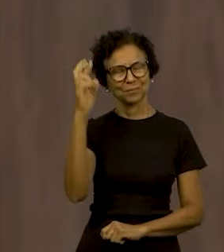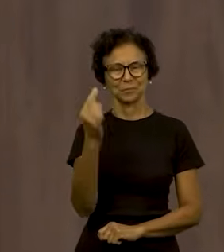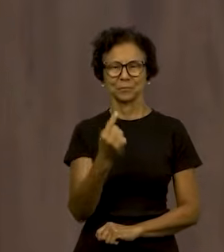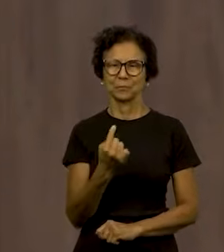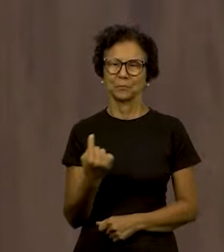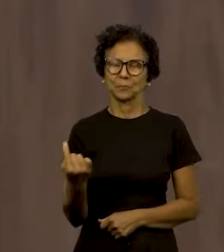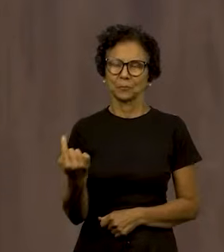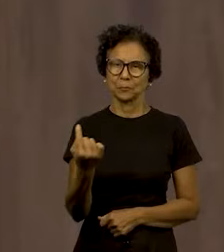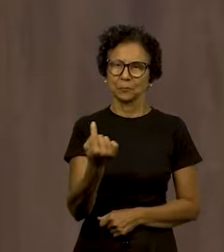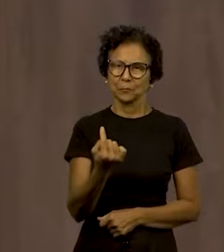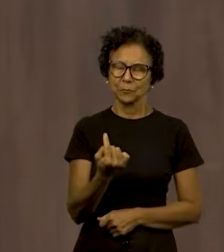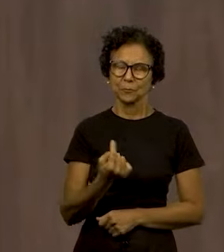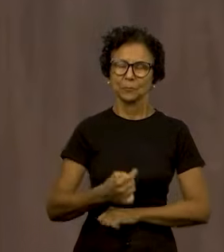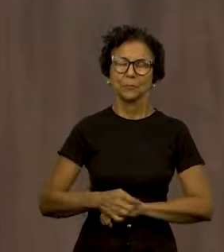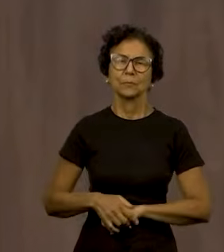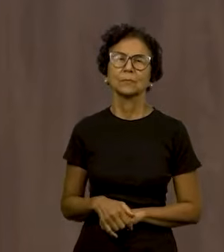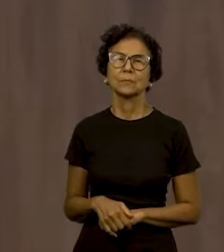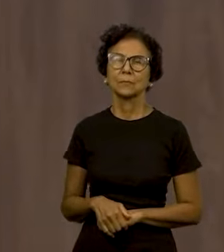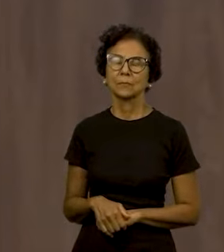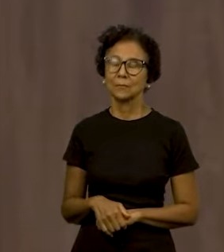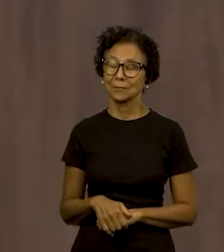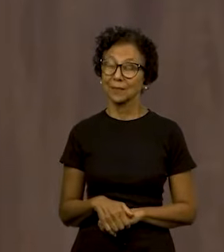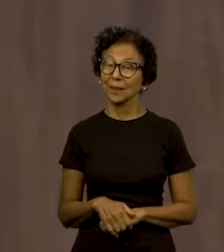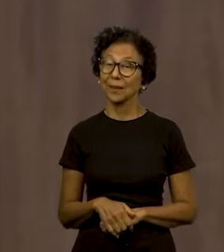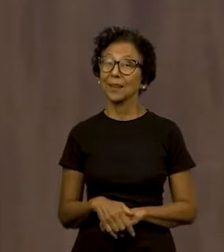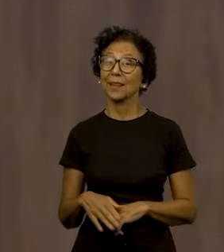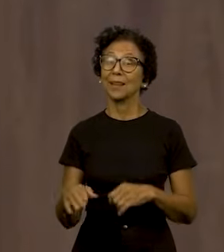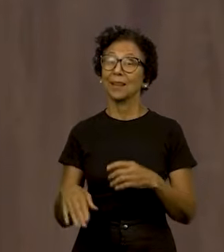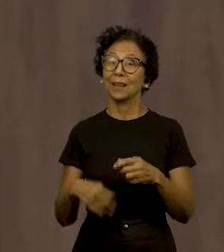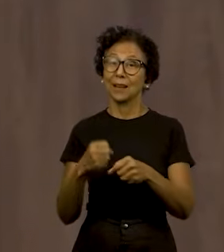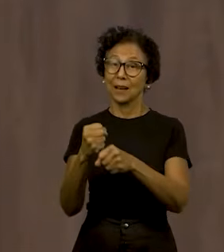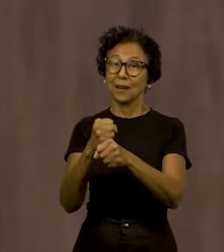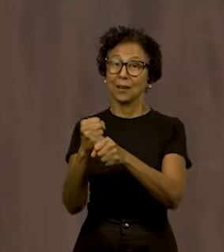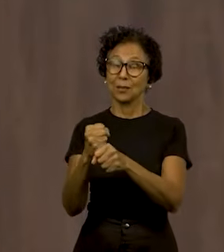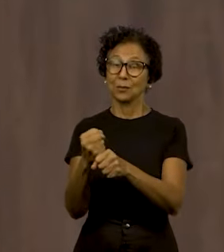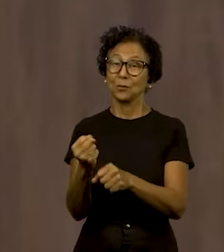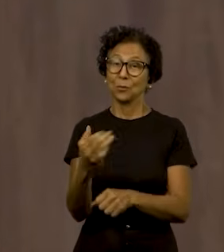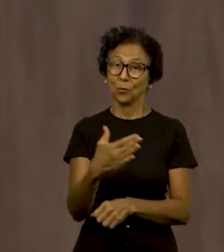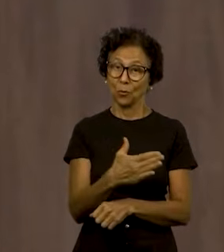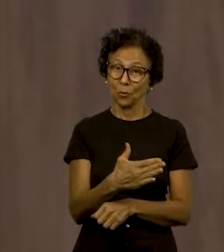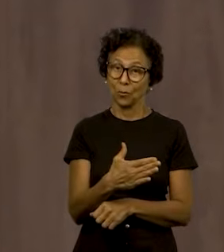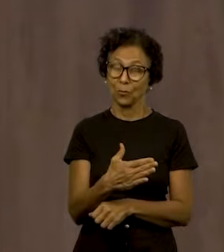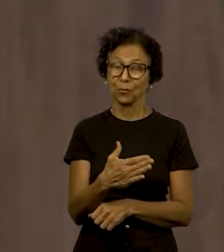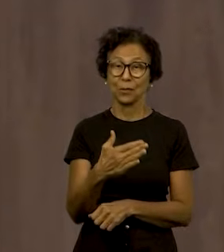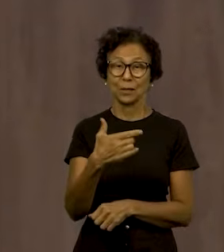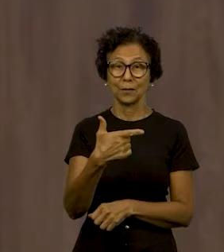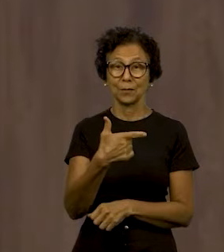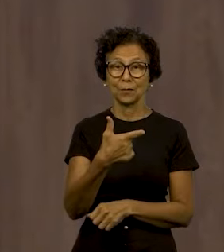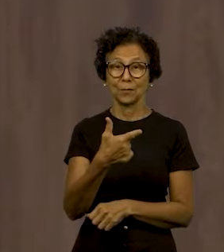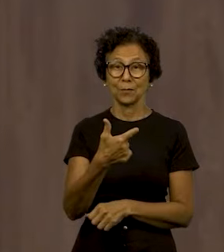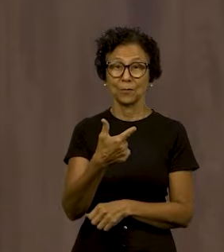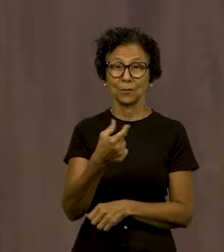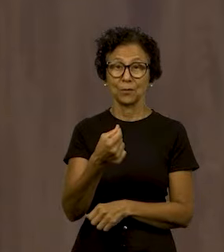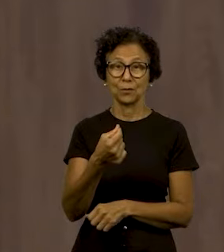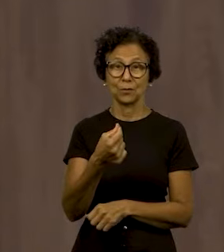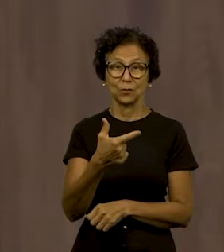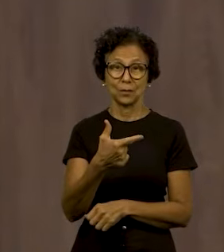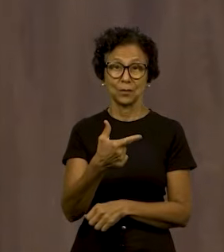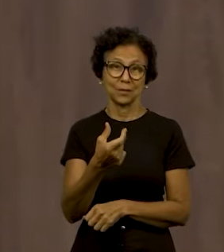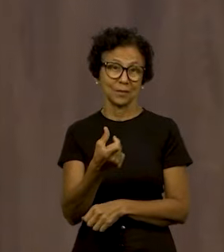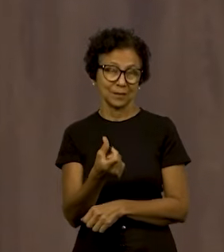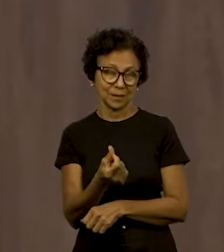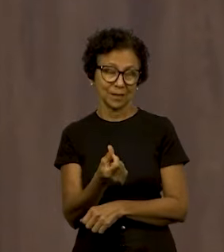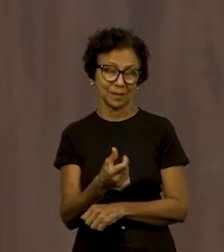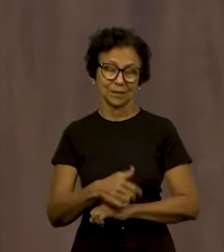paz do Senhor a todos. Estamos já num novo ano, 2026, e estamos